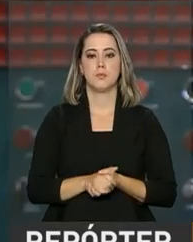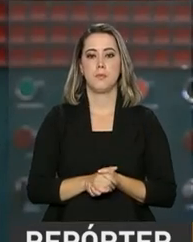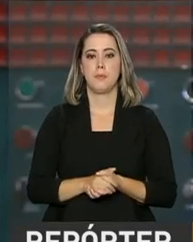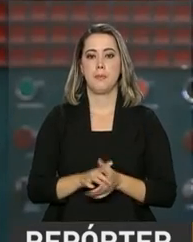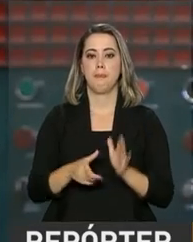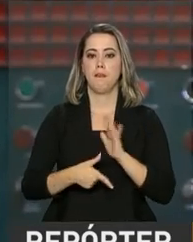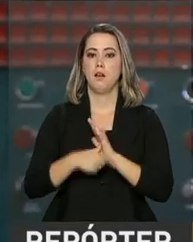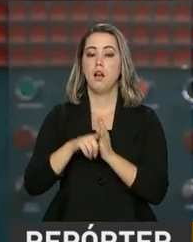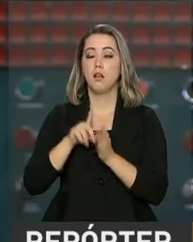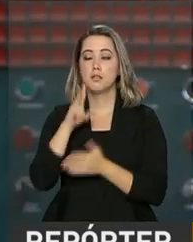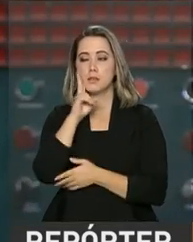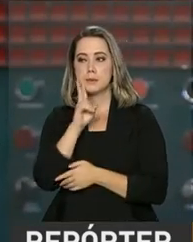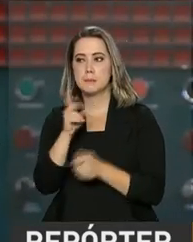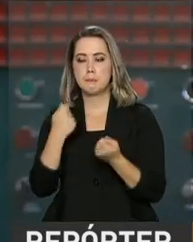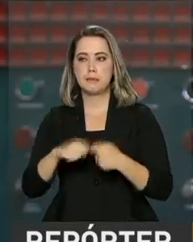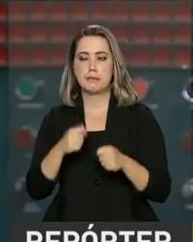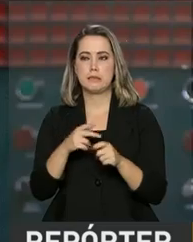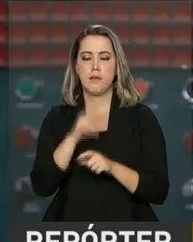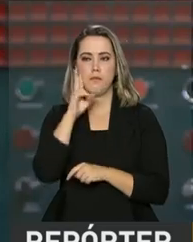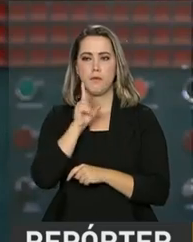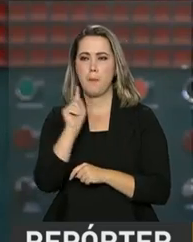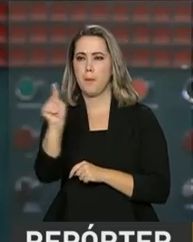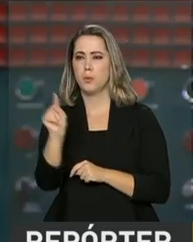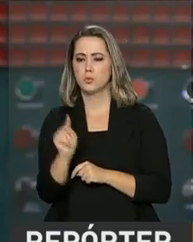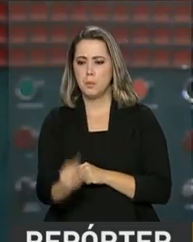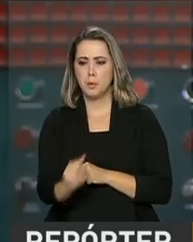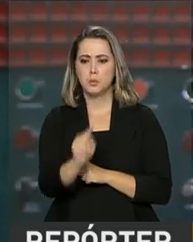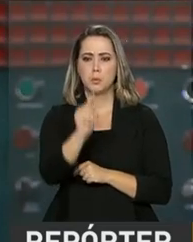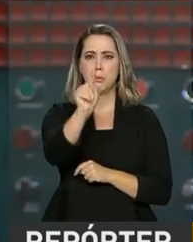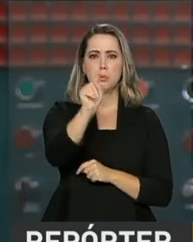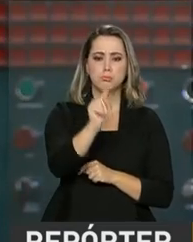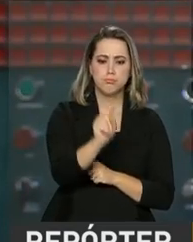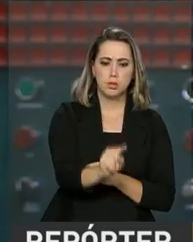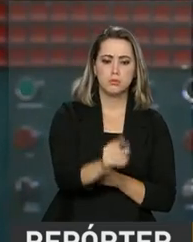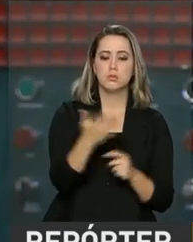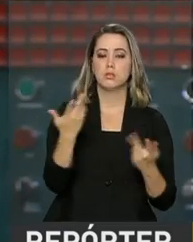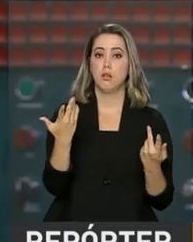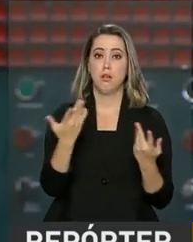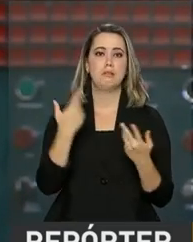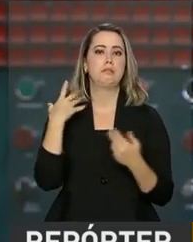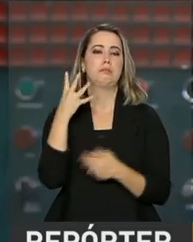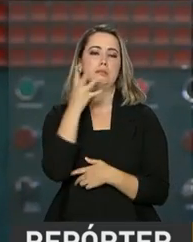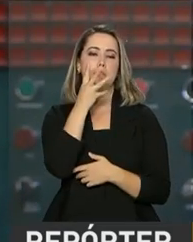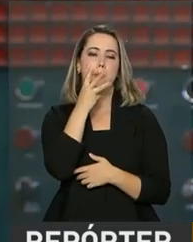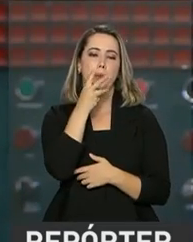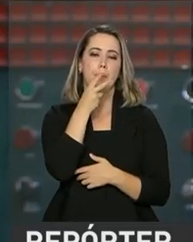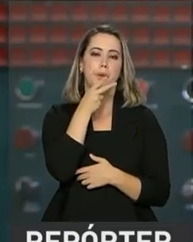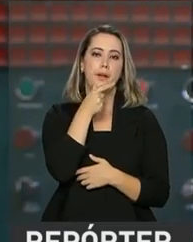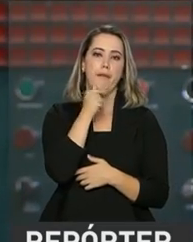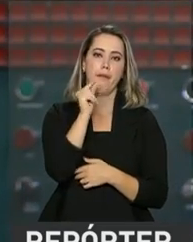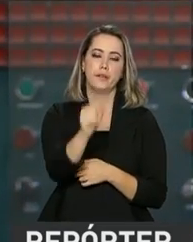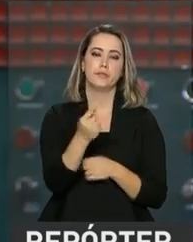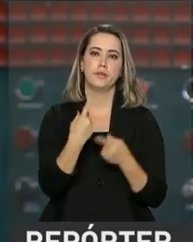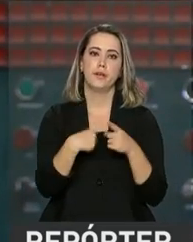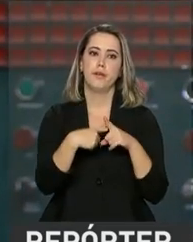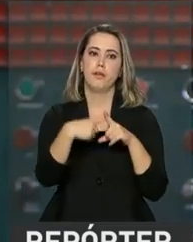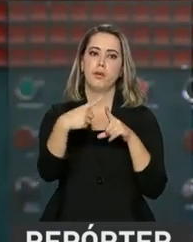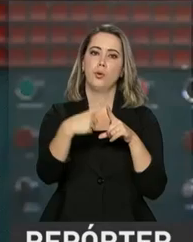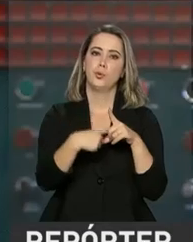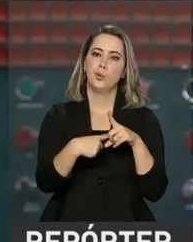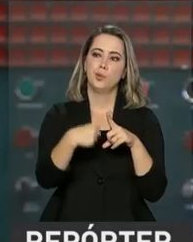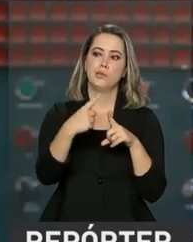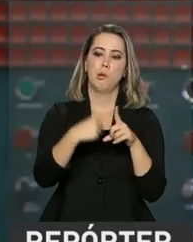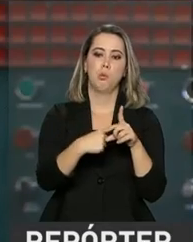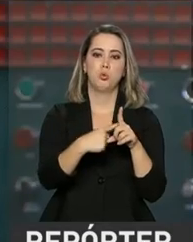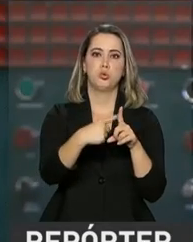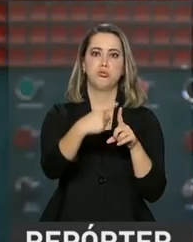identificar ponto a ponto a temperatura da massa de grãos e aí tinha uma demora maior na hora de fazer o controle